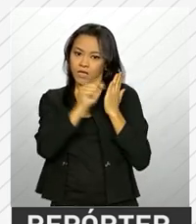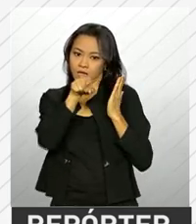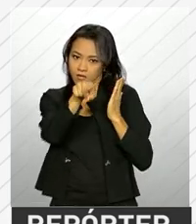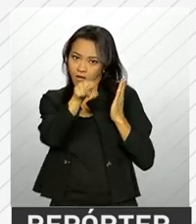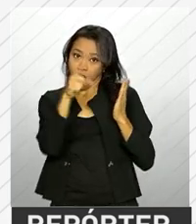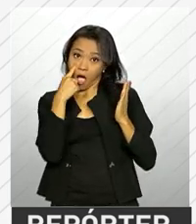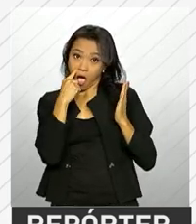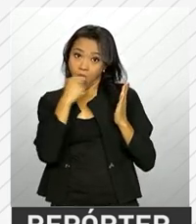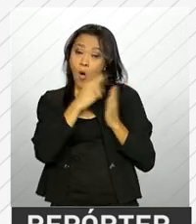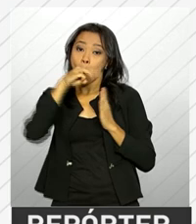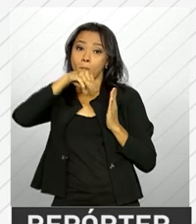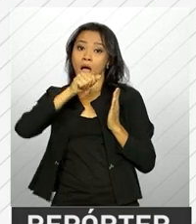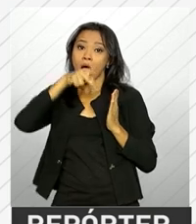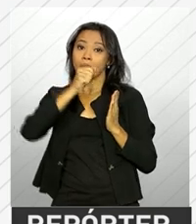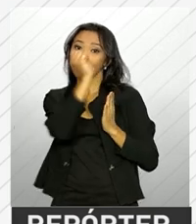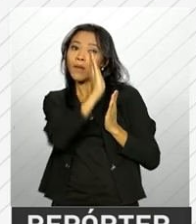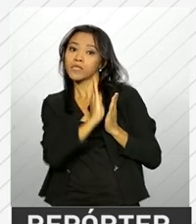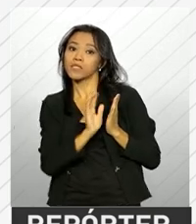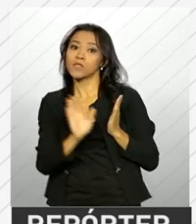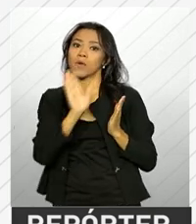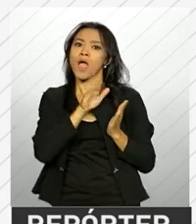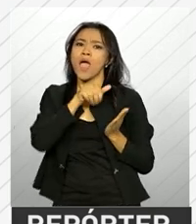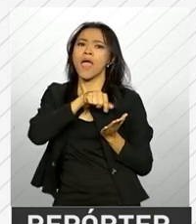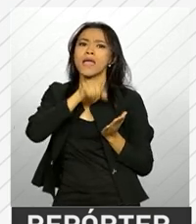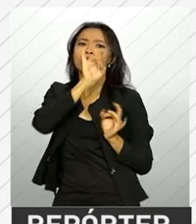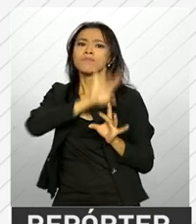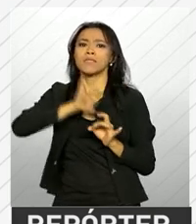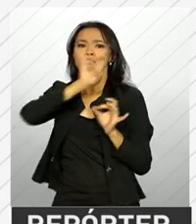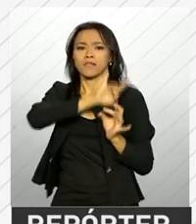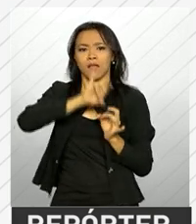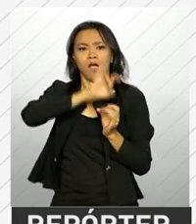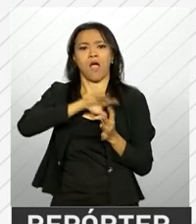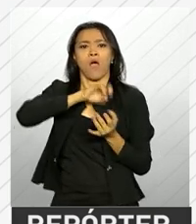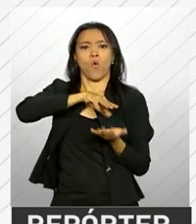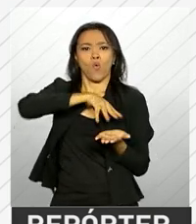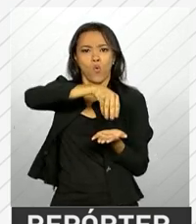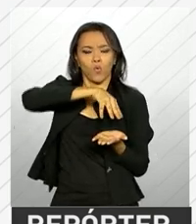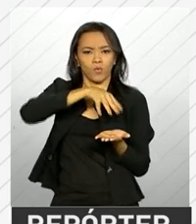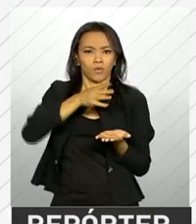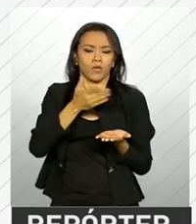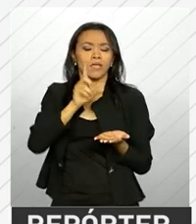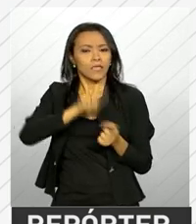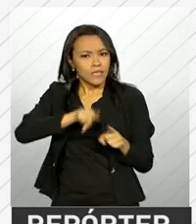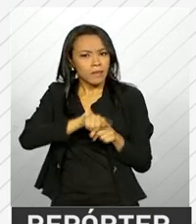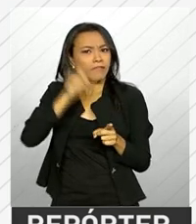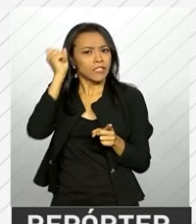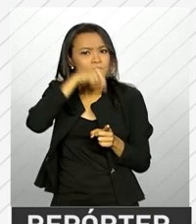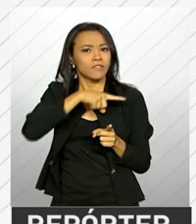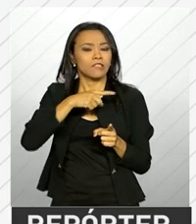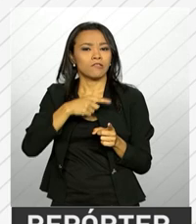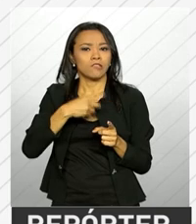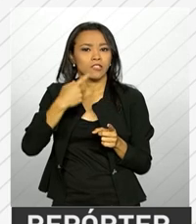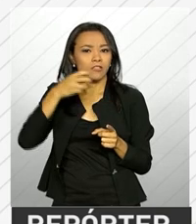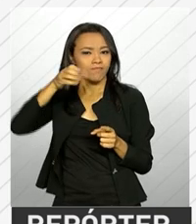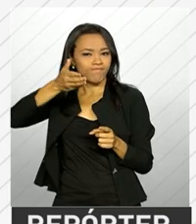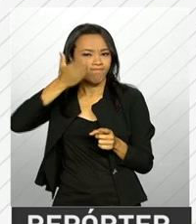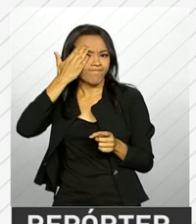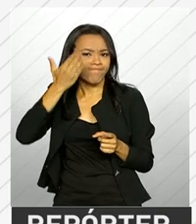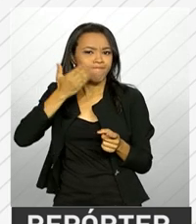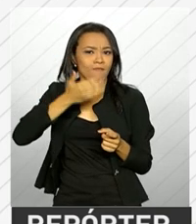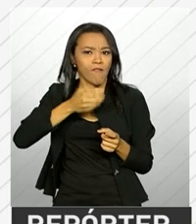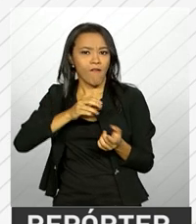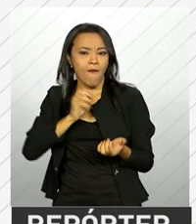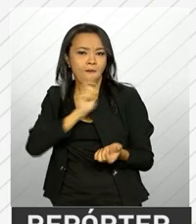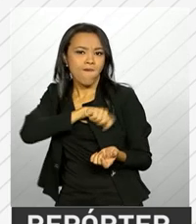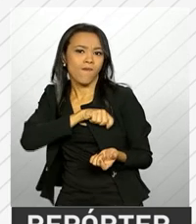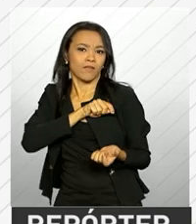imagem do mapa do Brasil passa a ser impressa com tinta especial de segurança que também dificulta A falsificação todo o